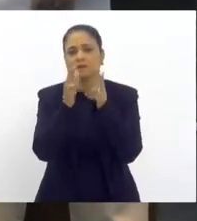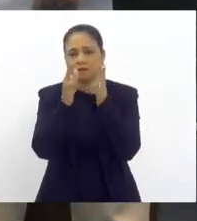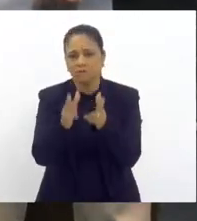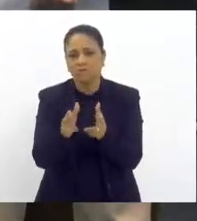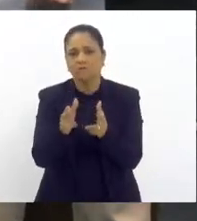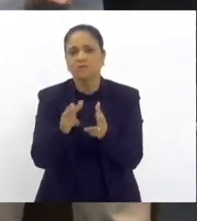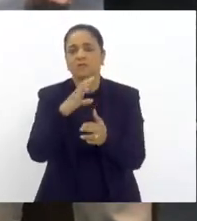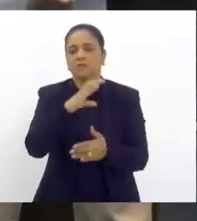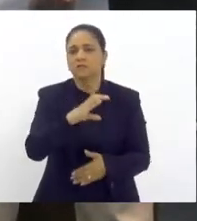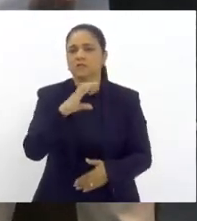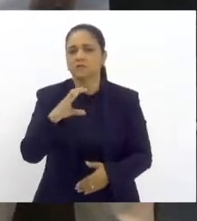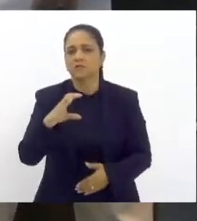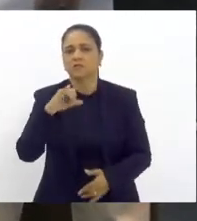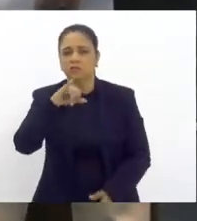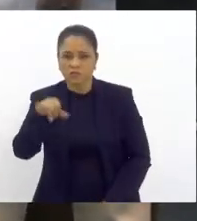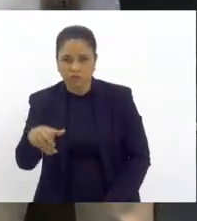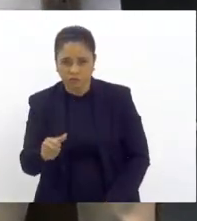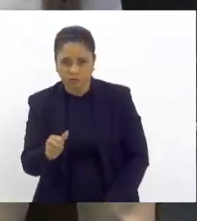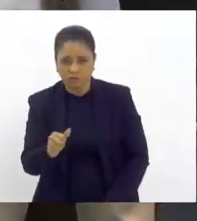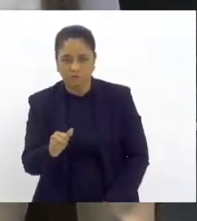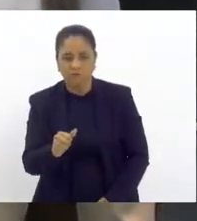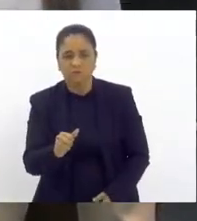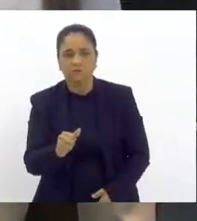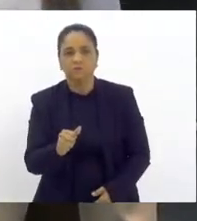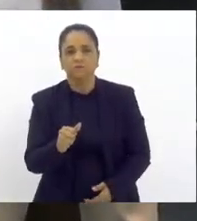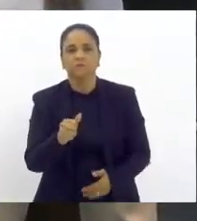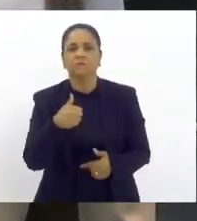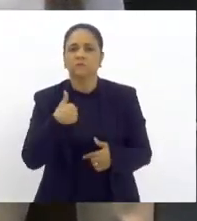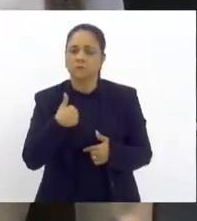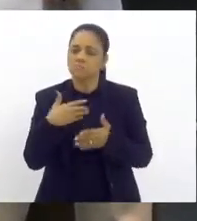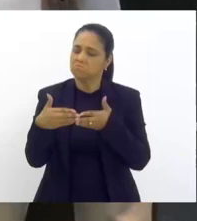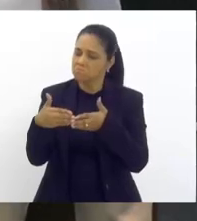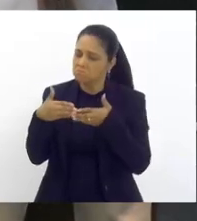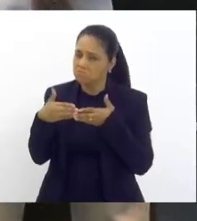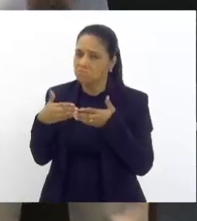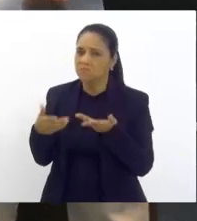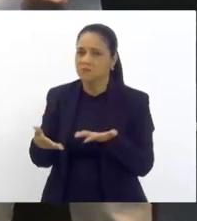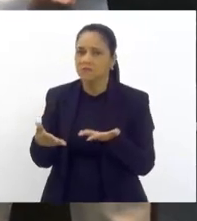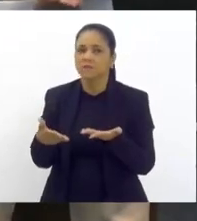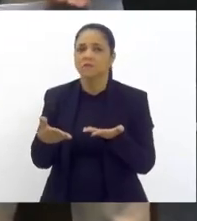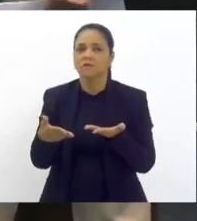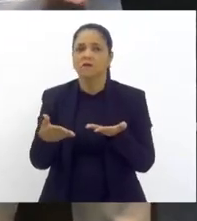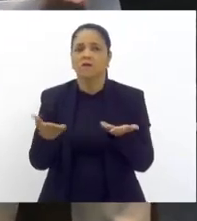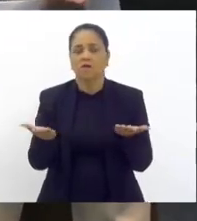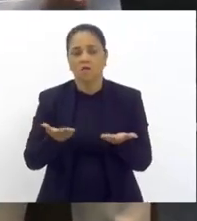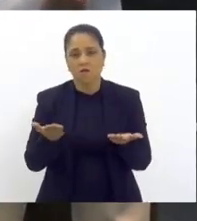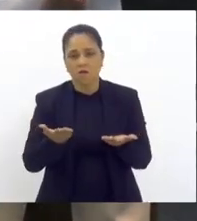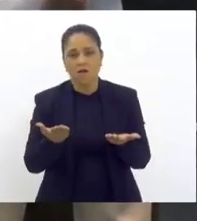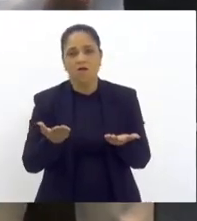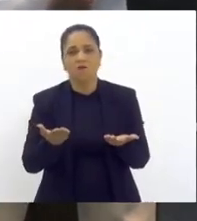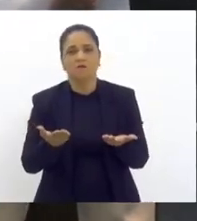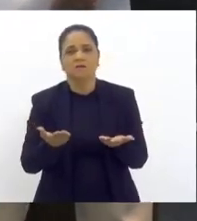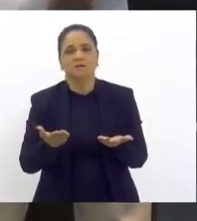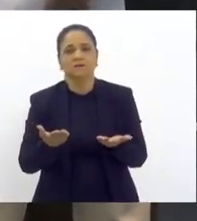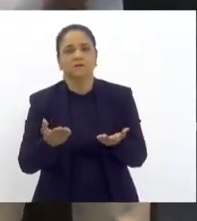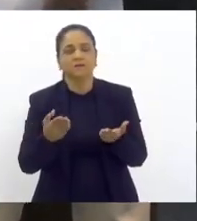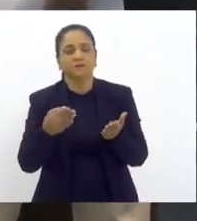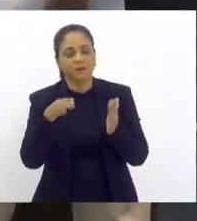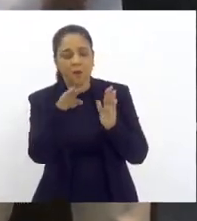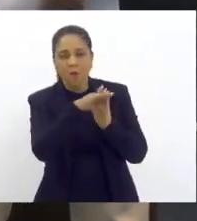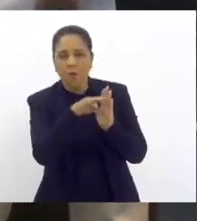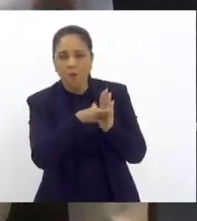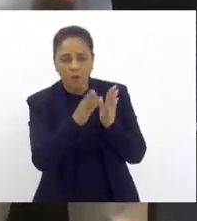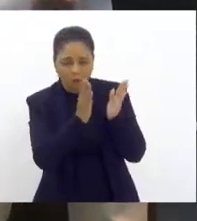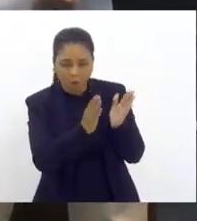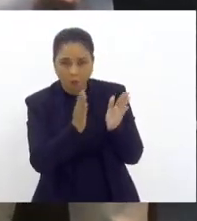da CCJ. E me permita, senhora presidenta, também de fazer já uma questão de ordem,